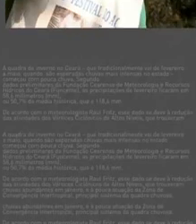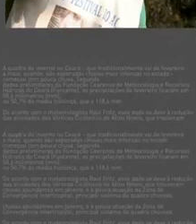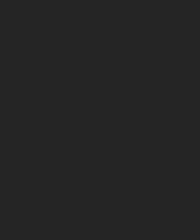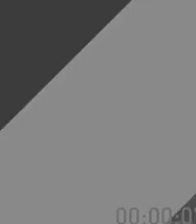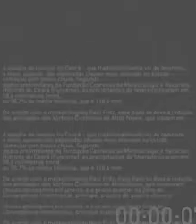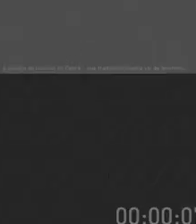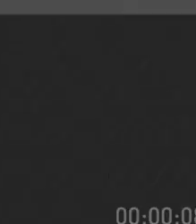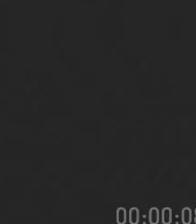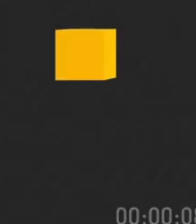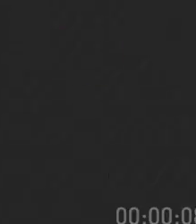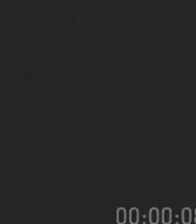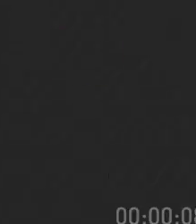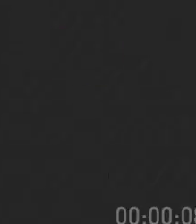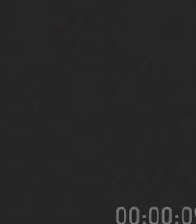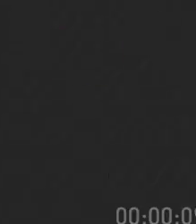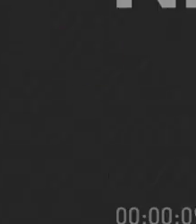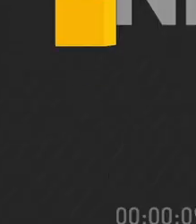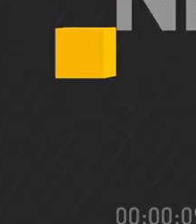ae